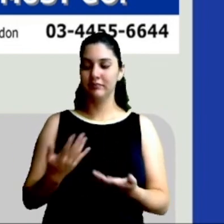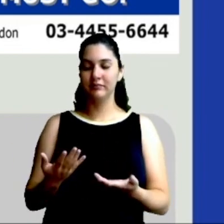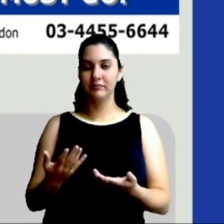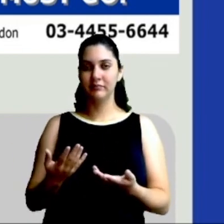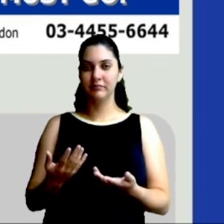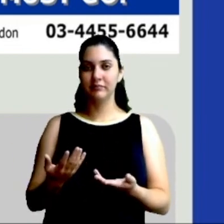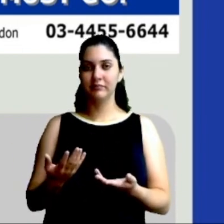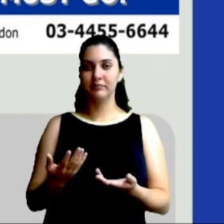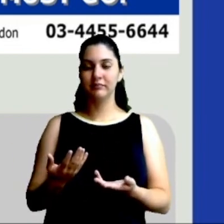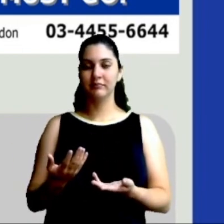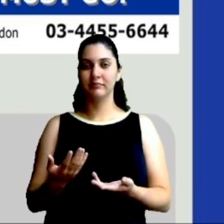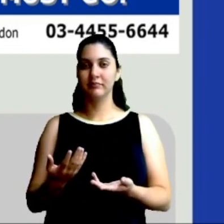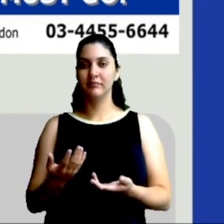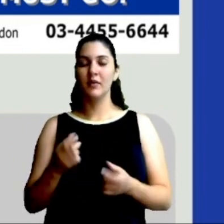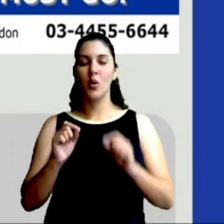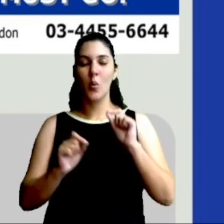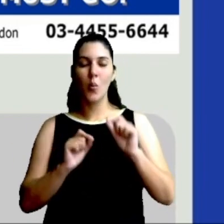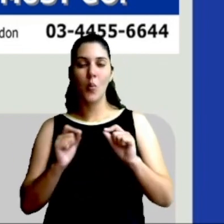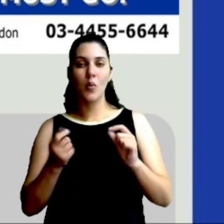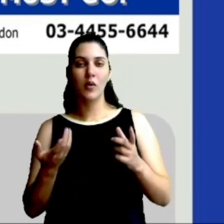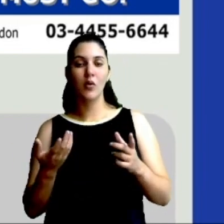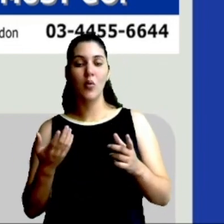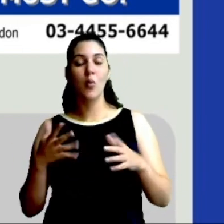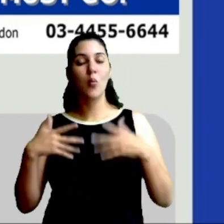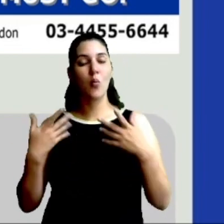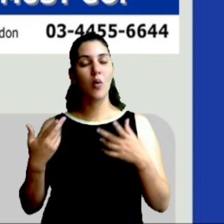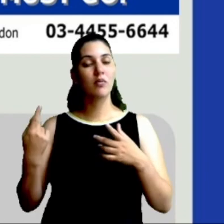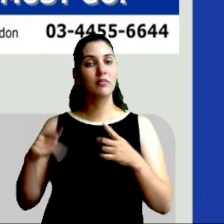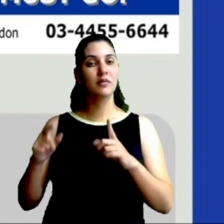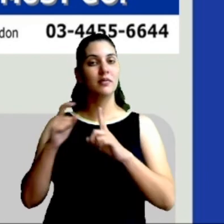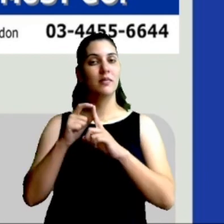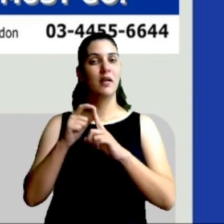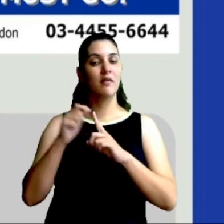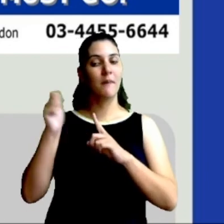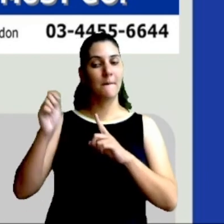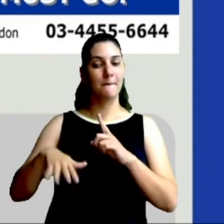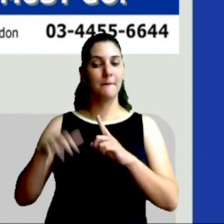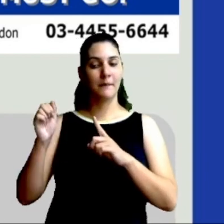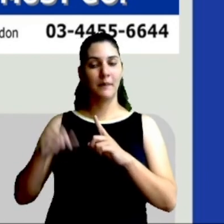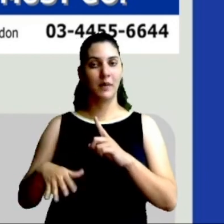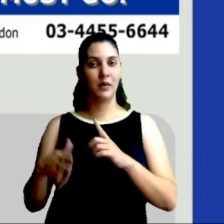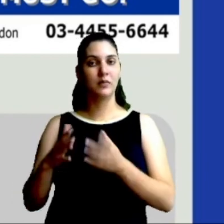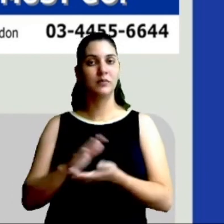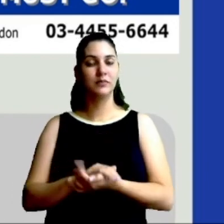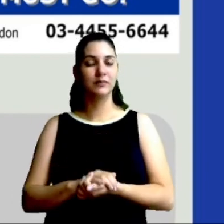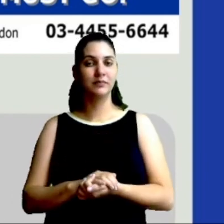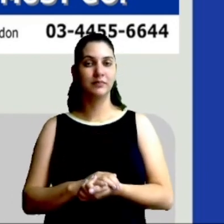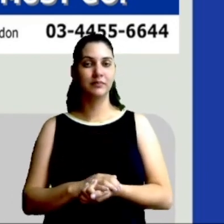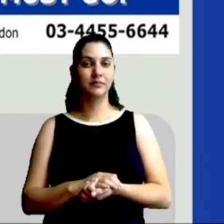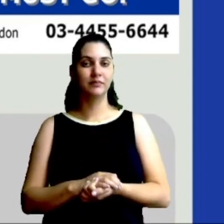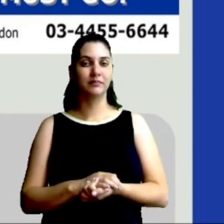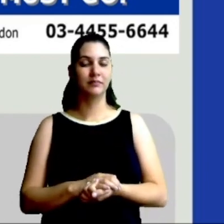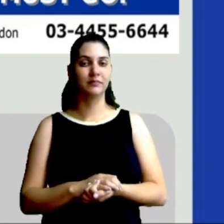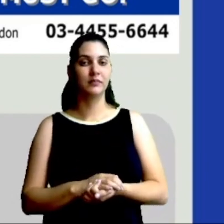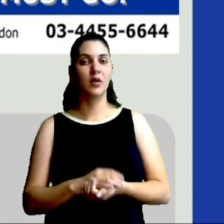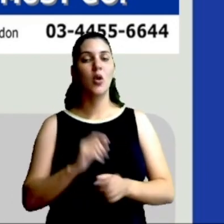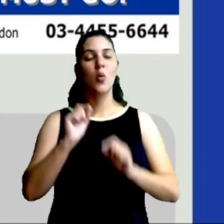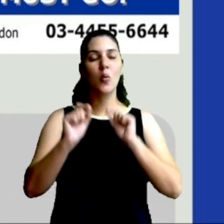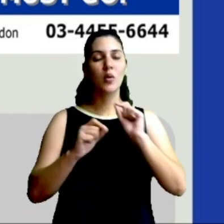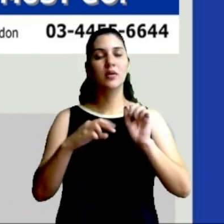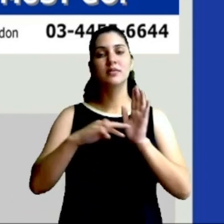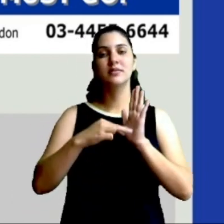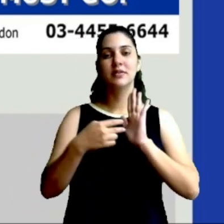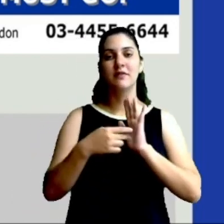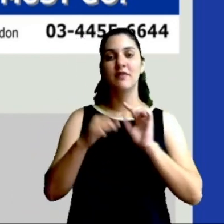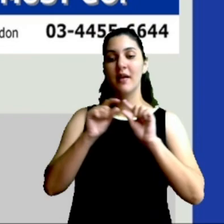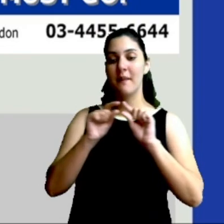Sale, big savings, qual dessas seria promoção? E o up to 80% off, o que